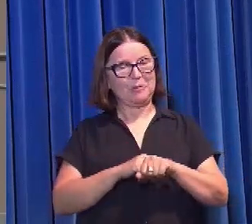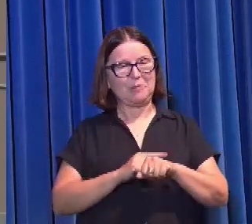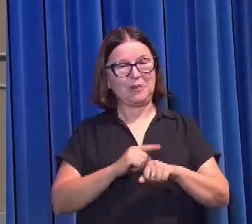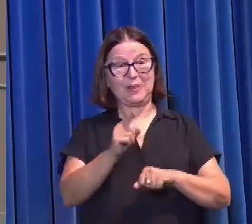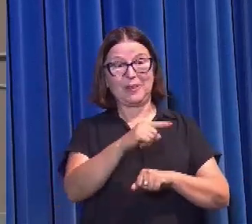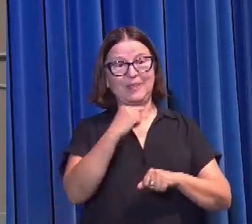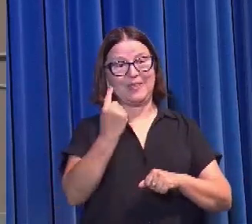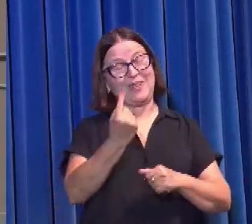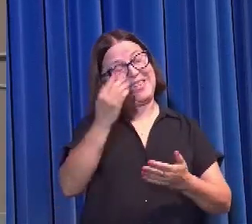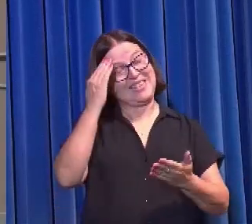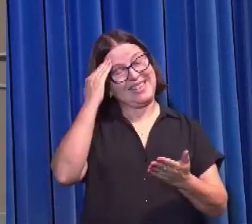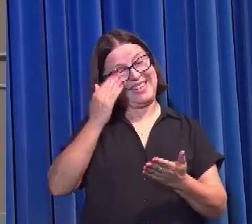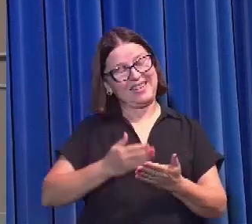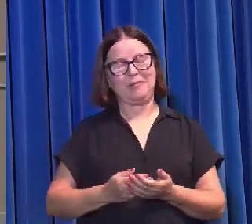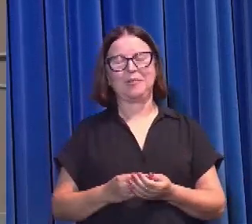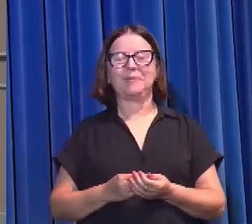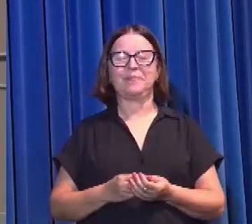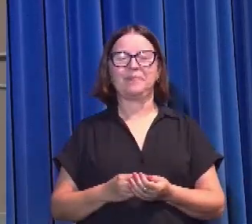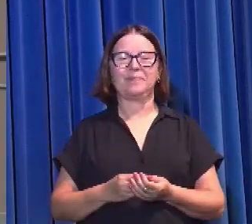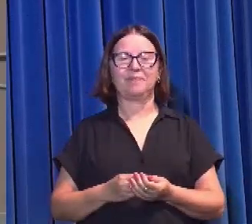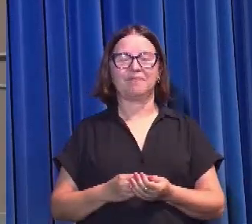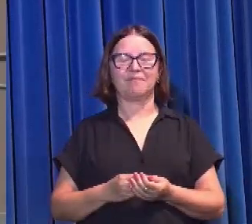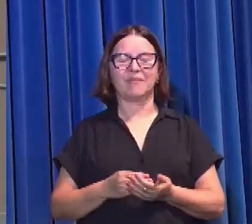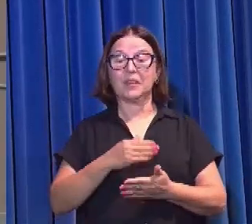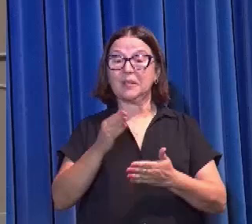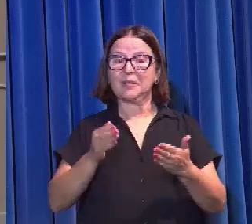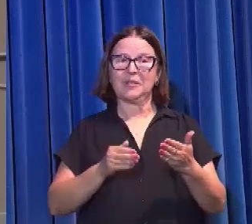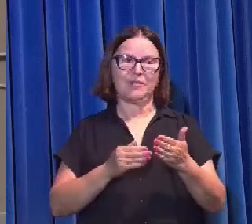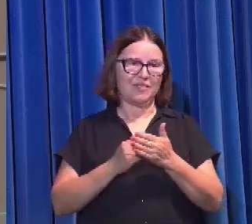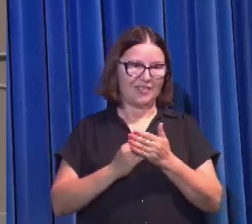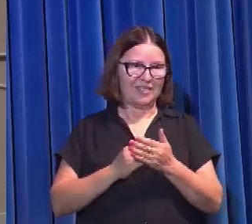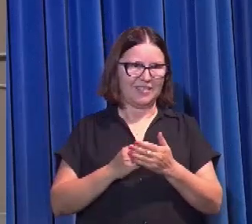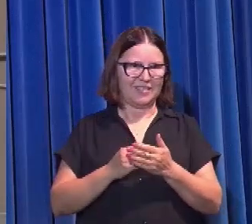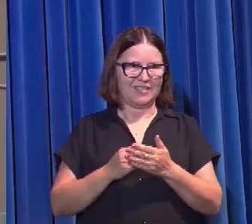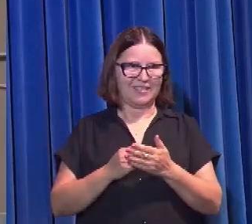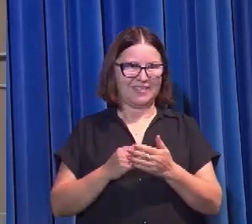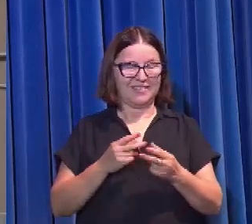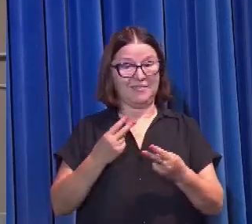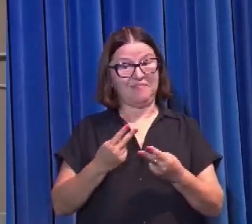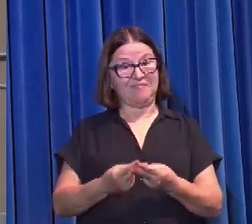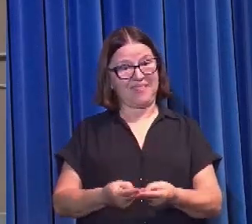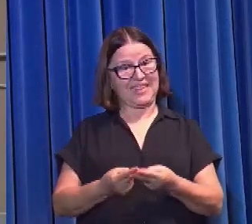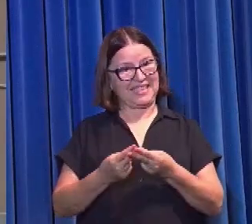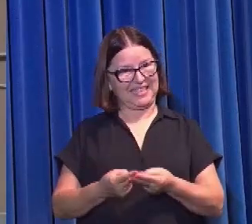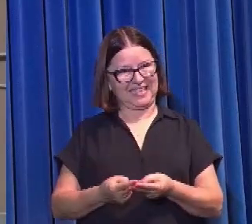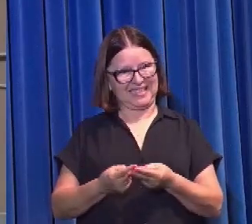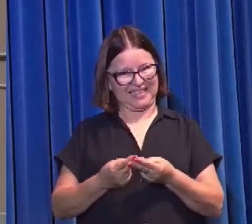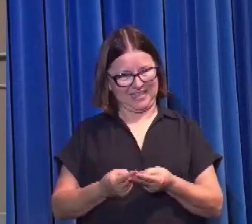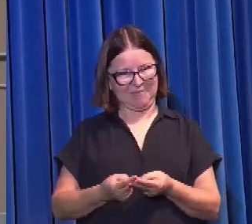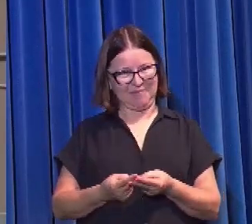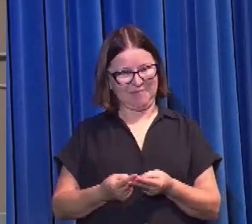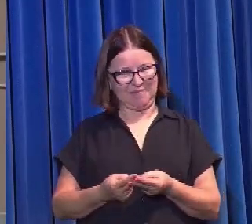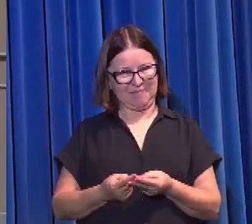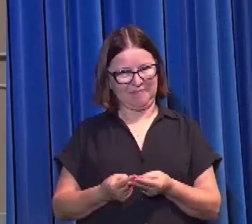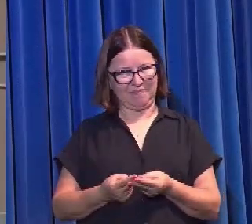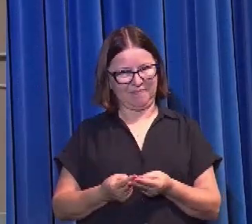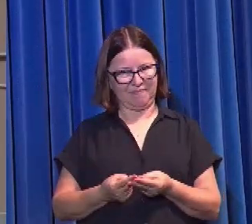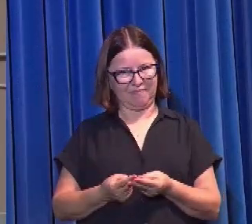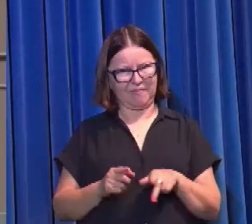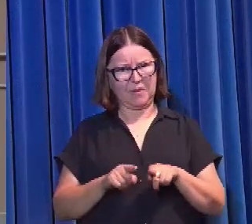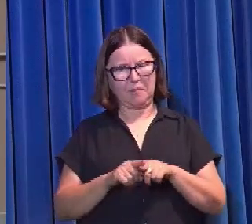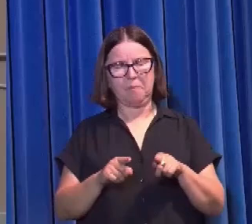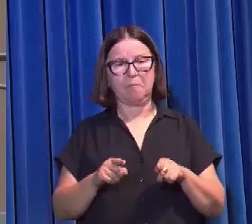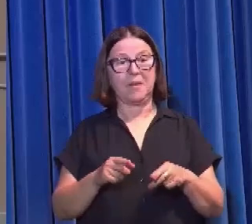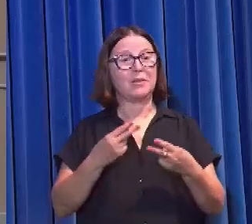não é? E com toda longanimidade. O que é longanimidade, irmãos? É paciência. Mas é um tipo específico